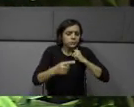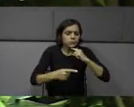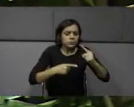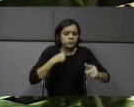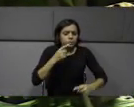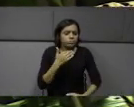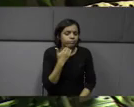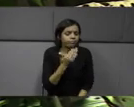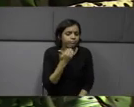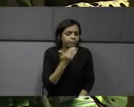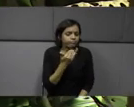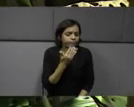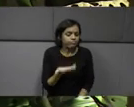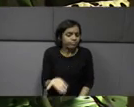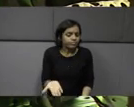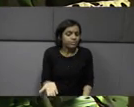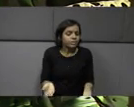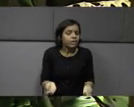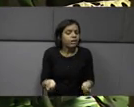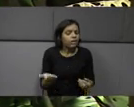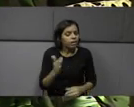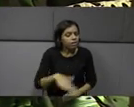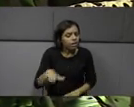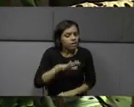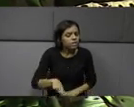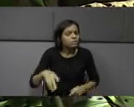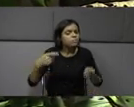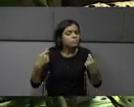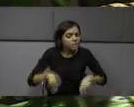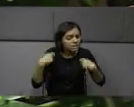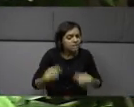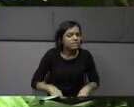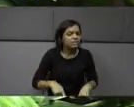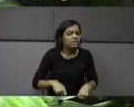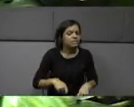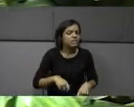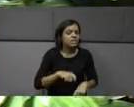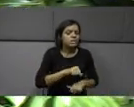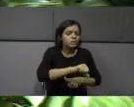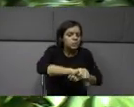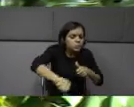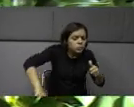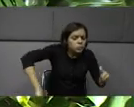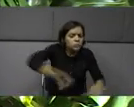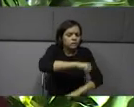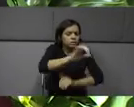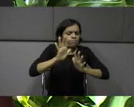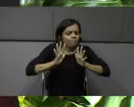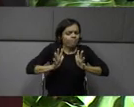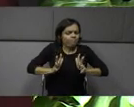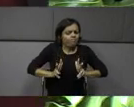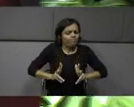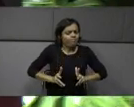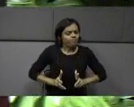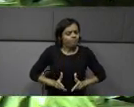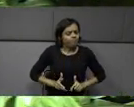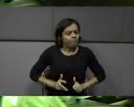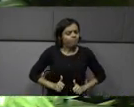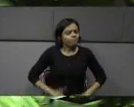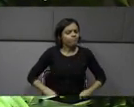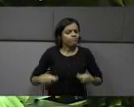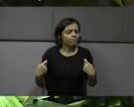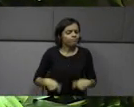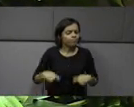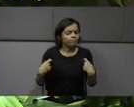que nossas crianças precisam concretamente que a gente disse paulo a baía de guanabara em que medida ouvimos as